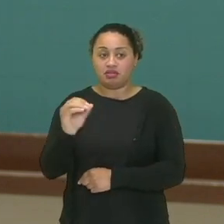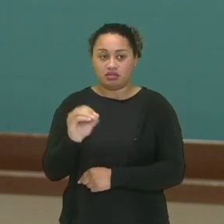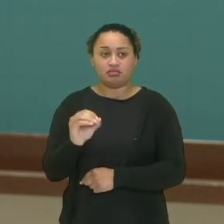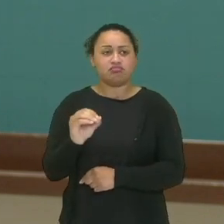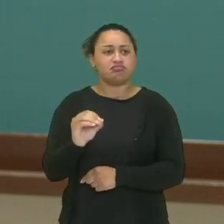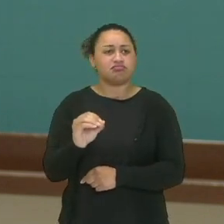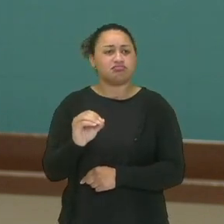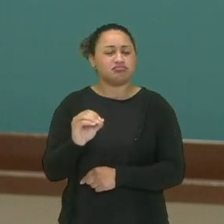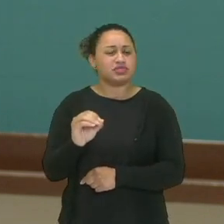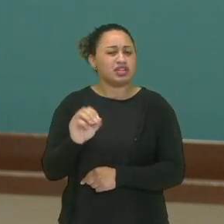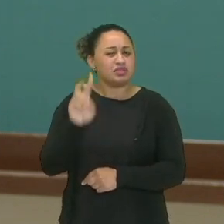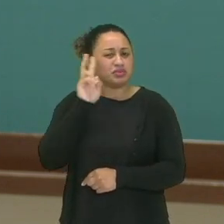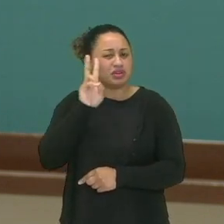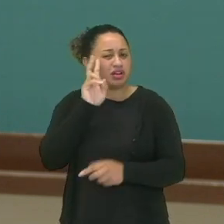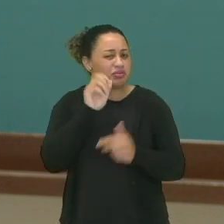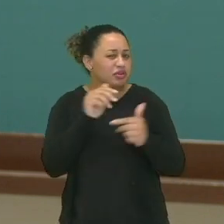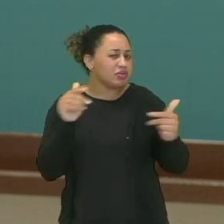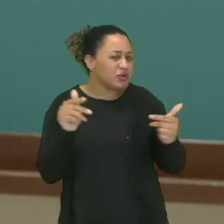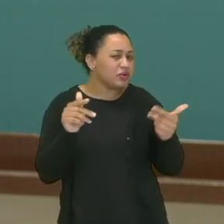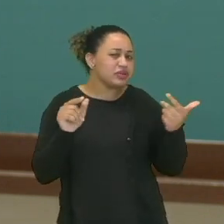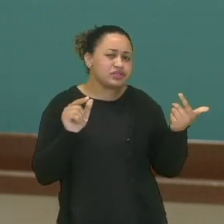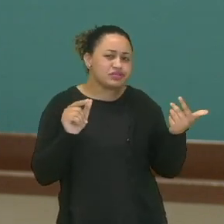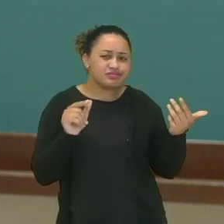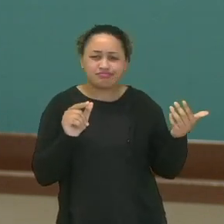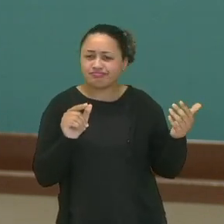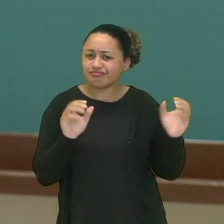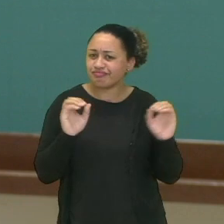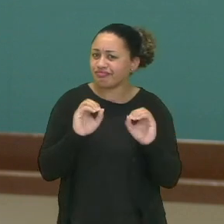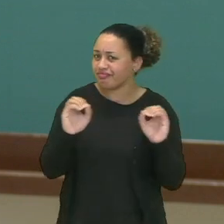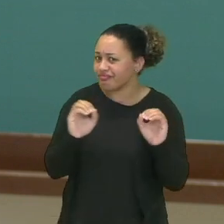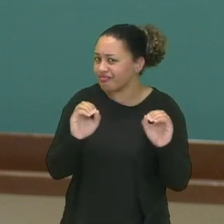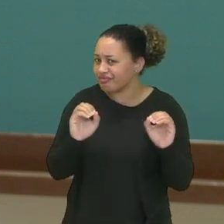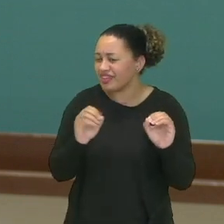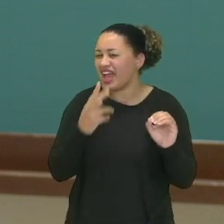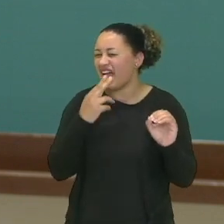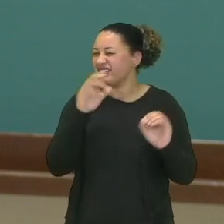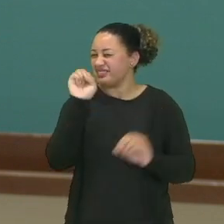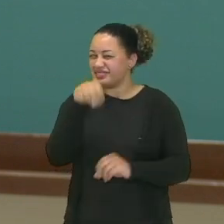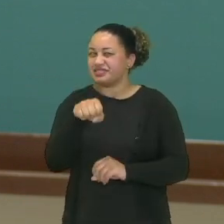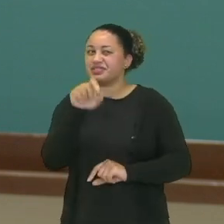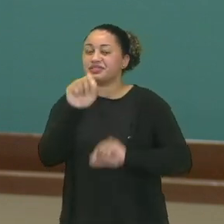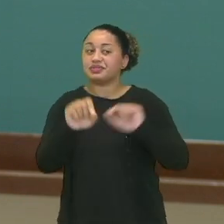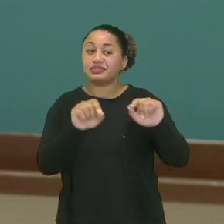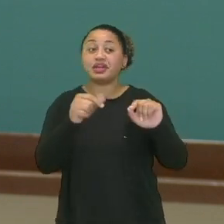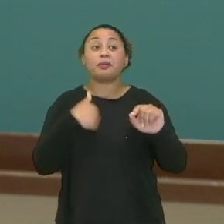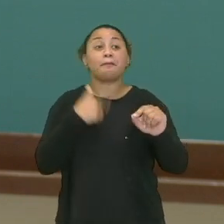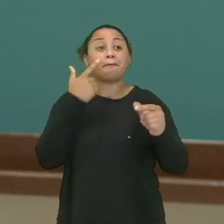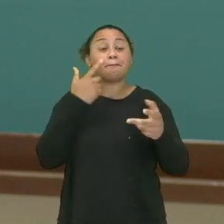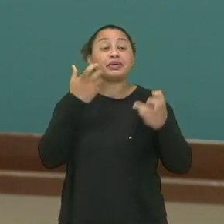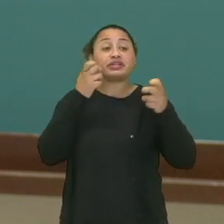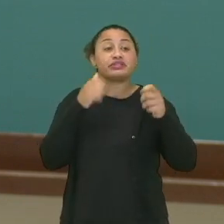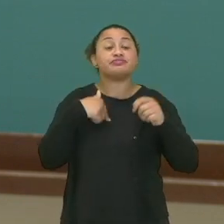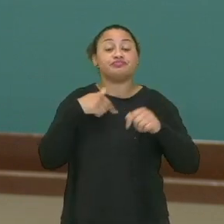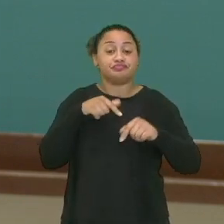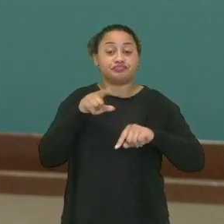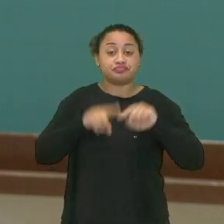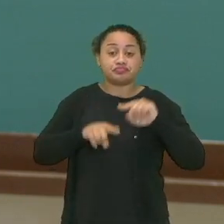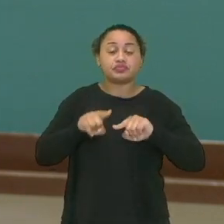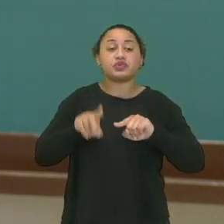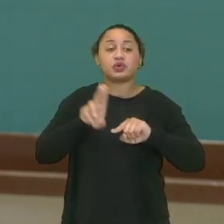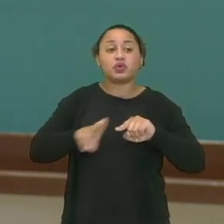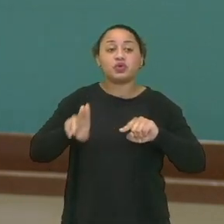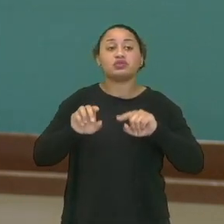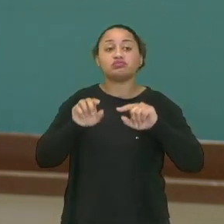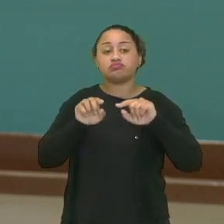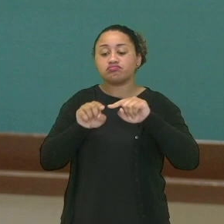alguma coisa? Alguma ferramenta? Não? Acho que sim, hein? Olha só, esse é um instrumento que usamos